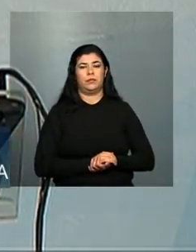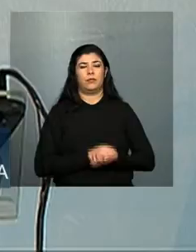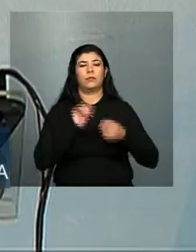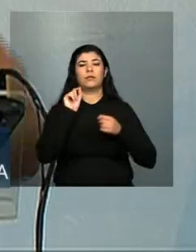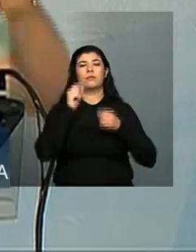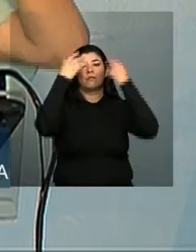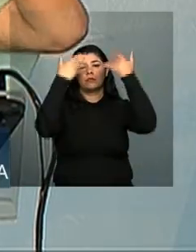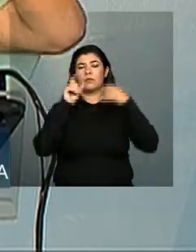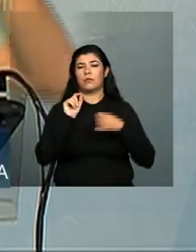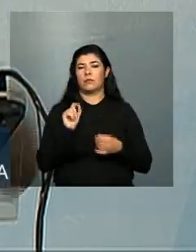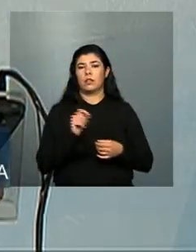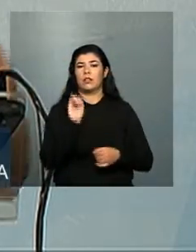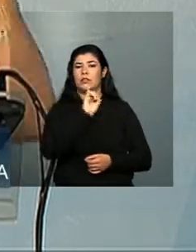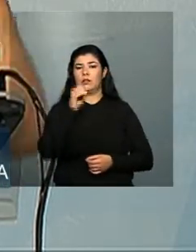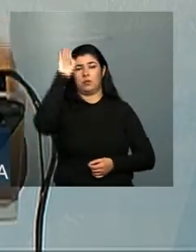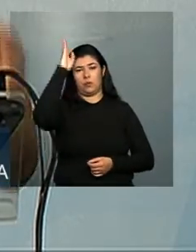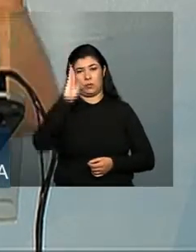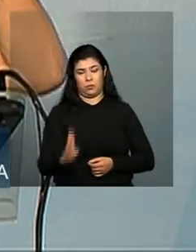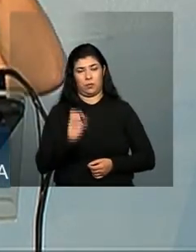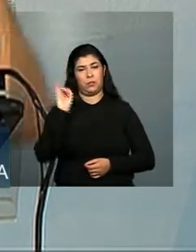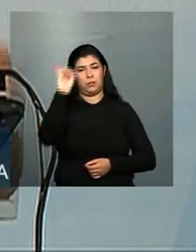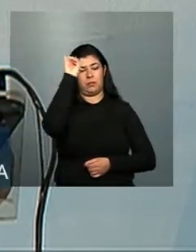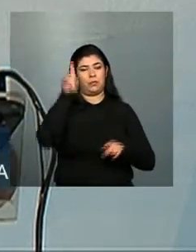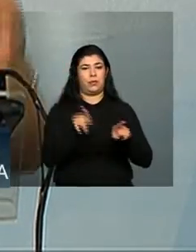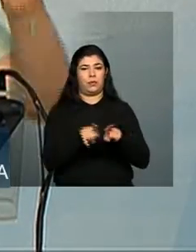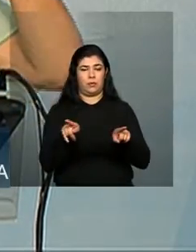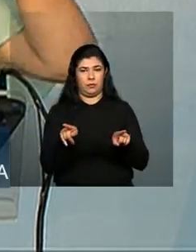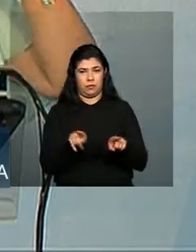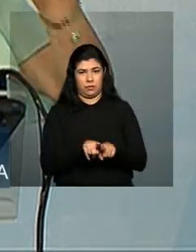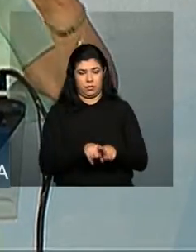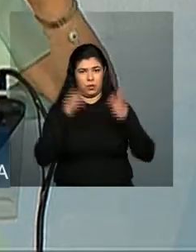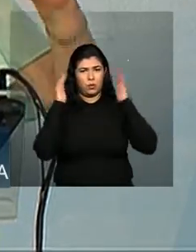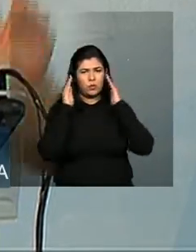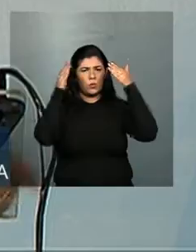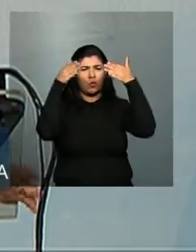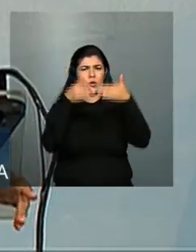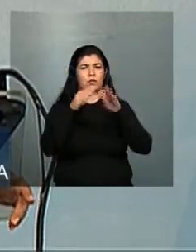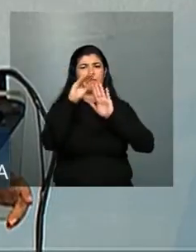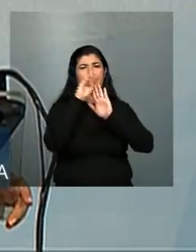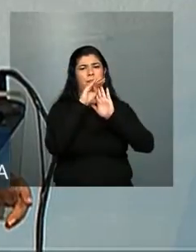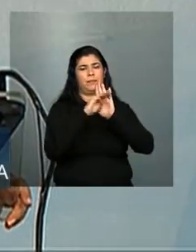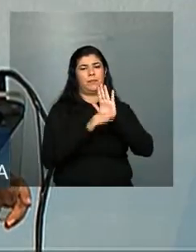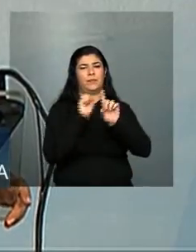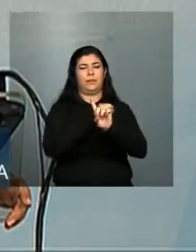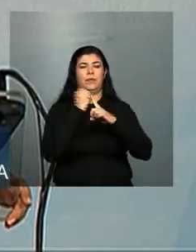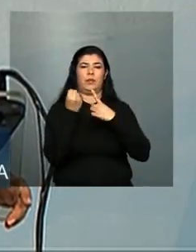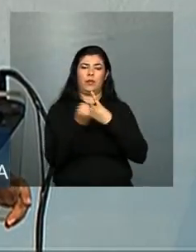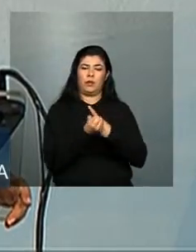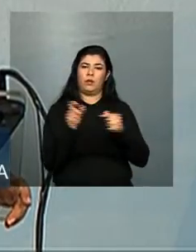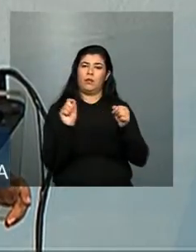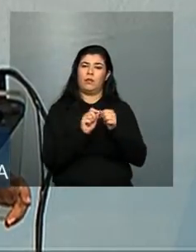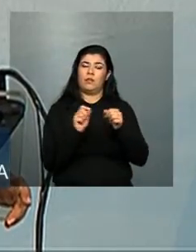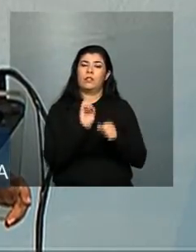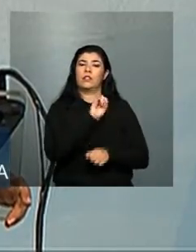ao fato que para o Brasil é muito importante focar os programas sociais, fazer